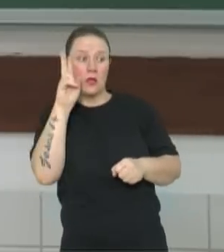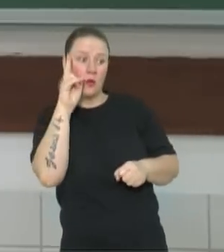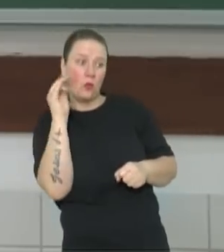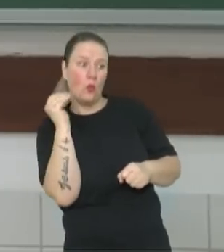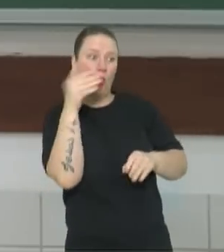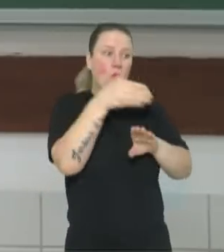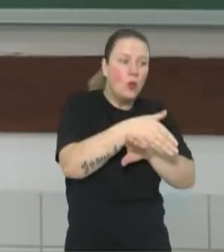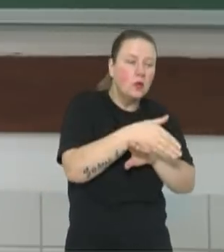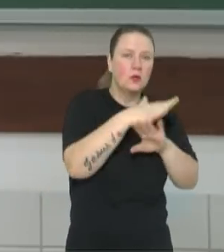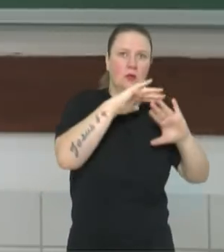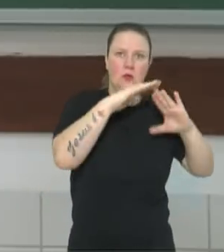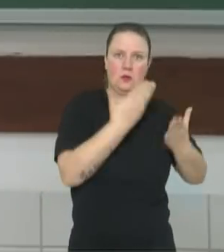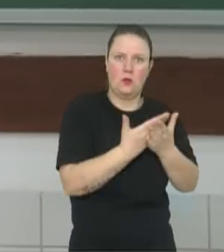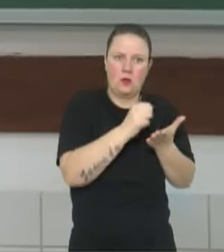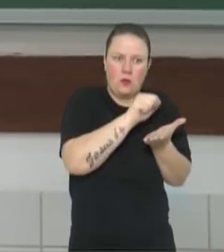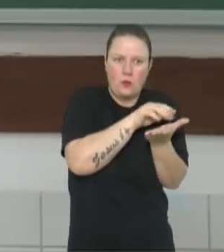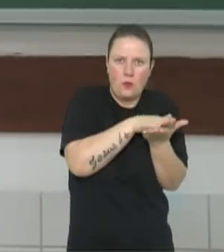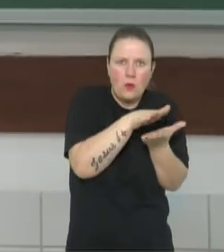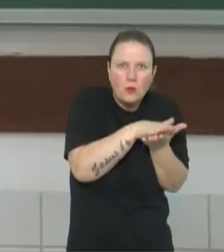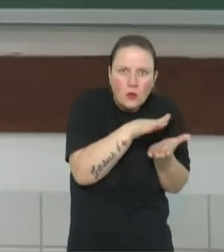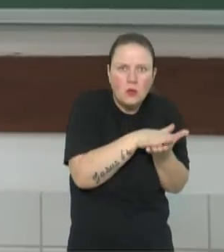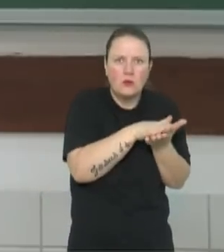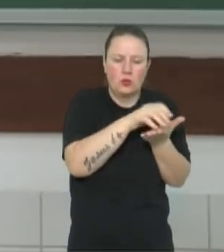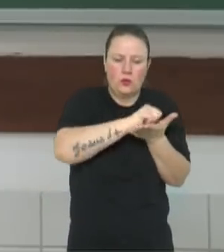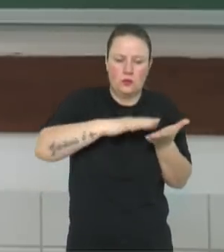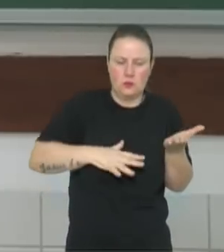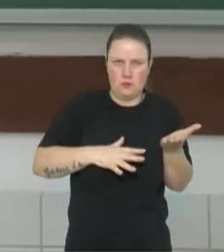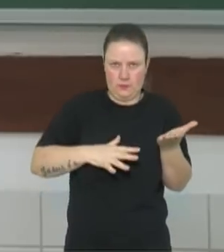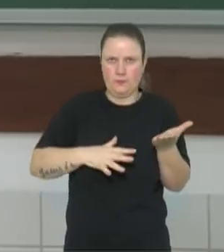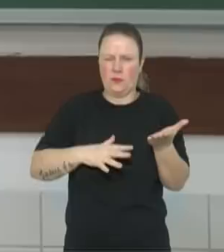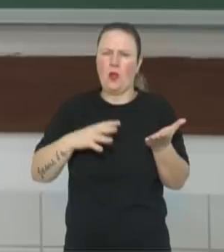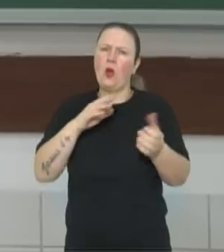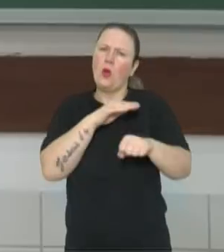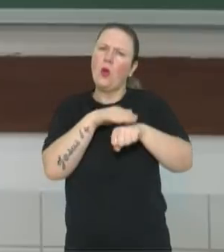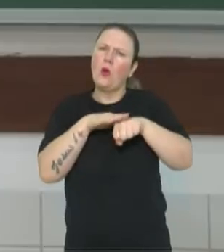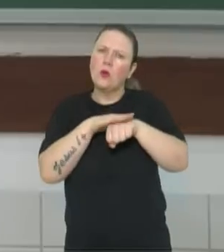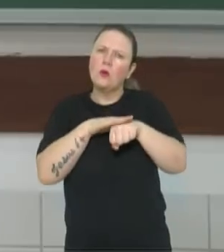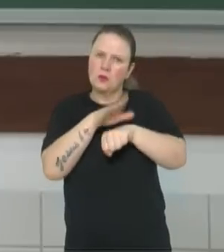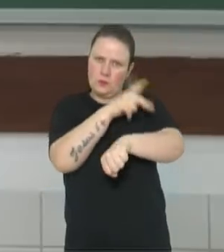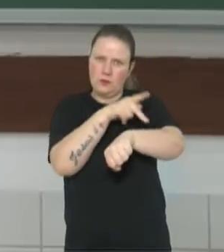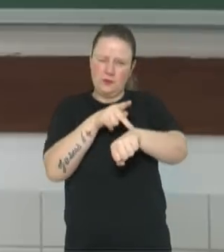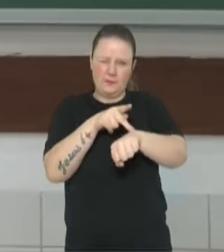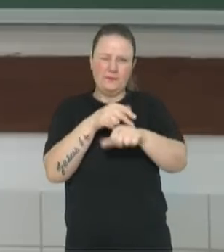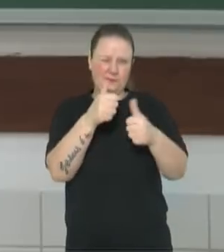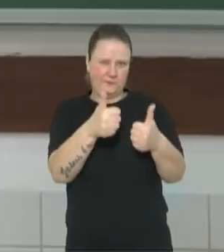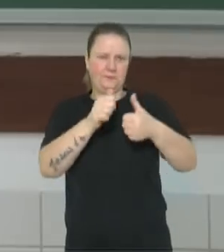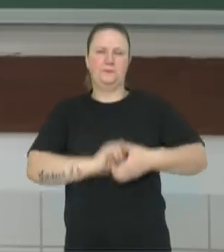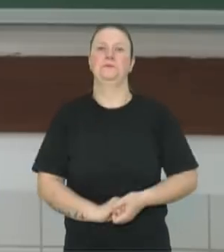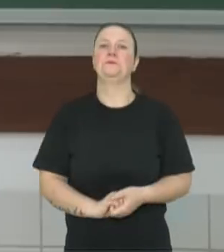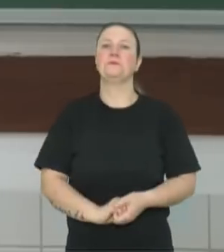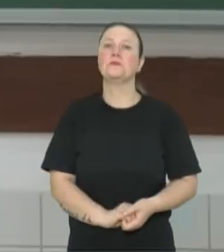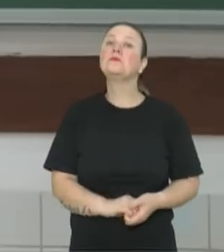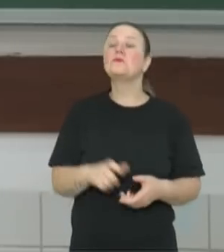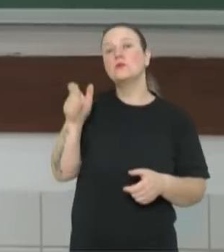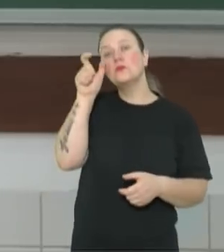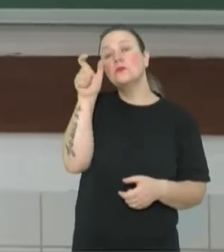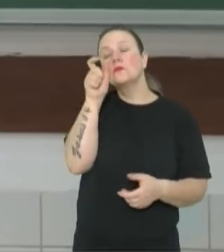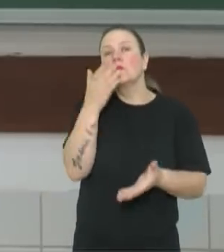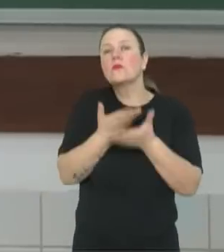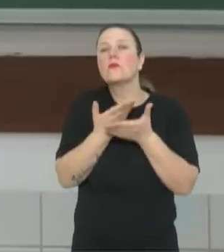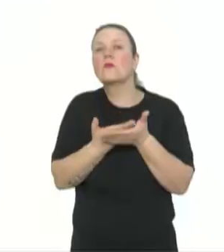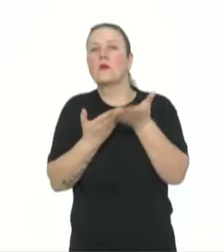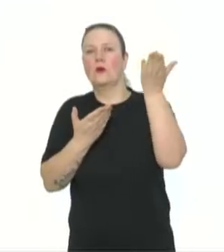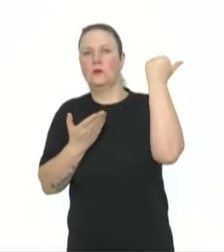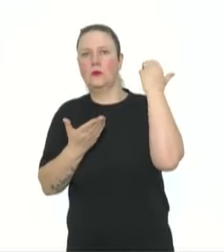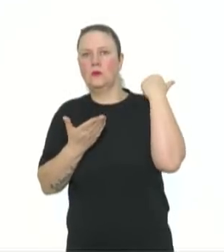material impresso, vê como é com a sua pedagoga qual é a melhor forma, ok? Muito bem, então vamos lá. O que a gente viu na aula